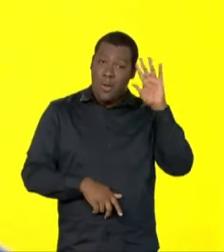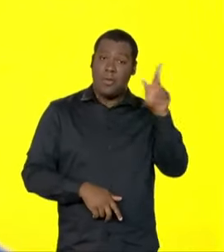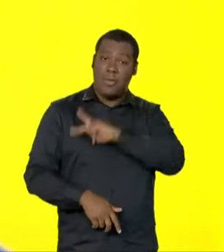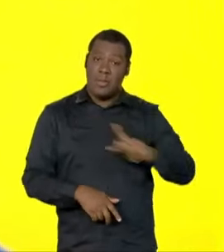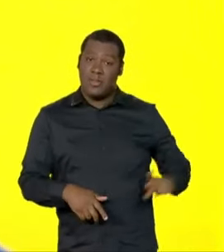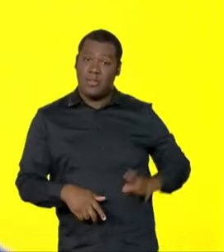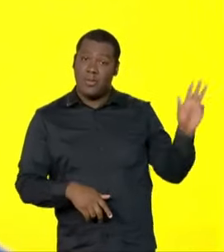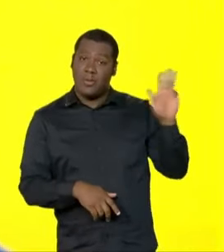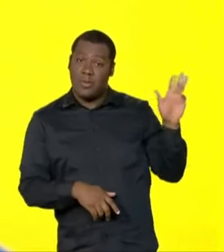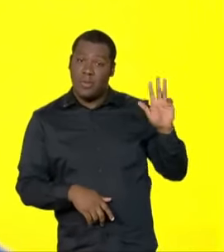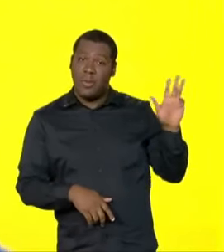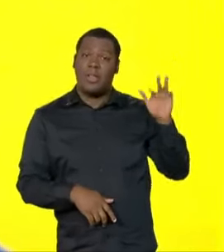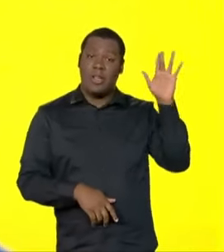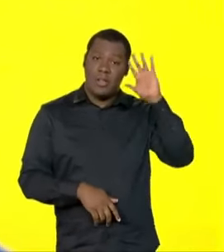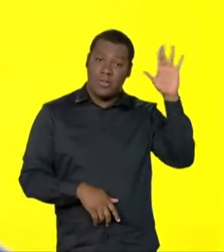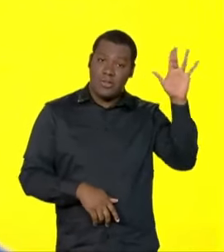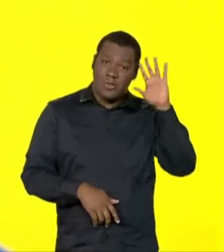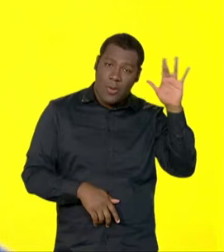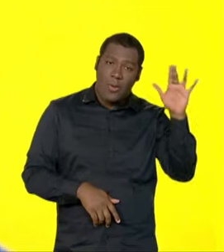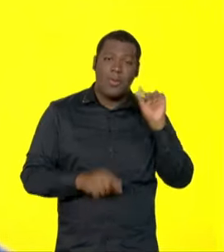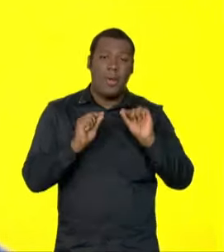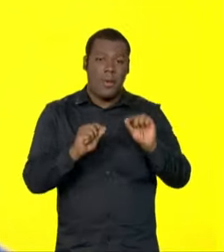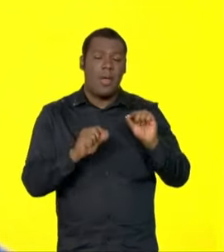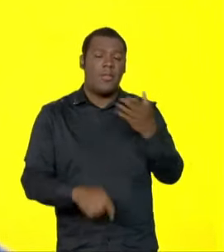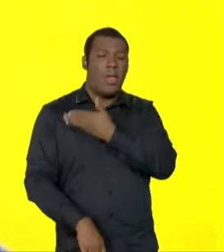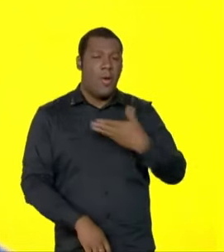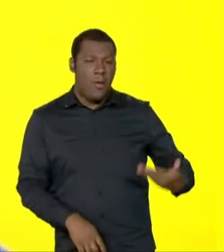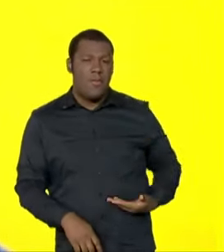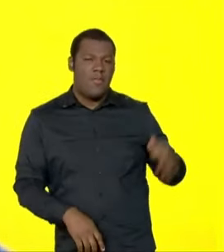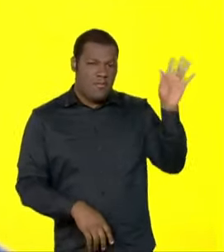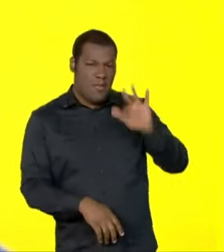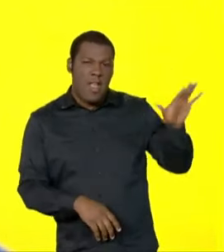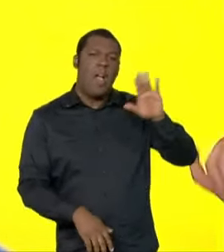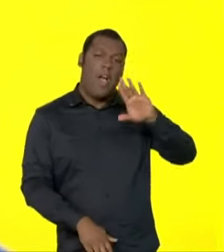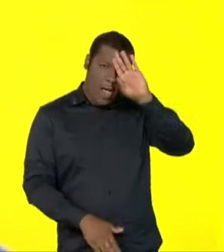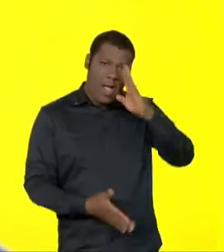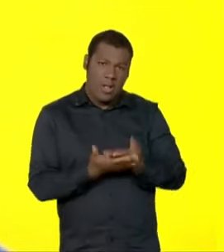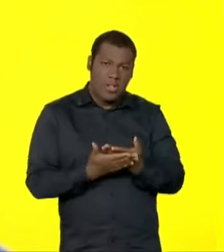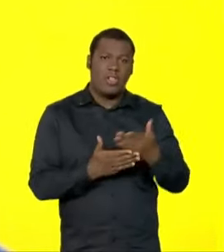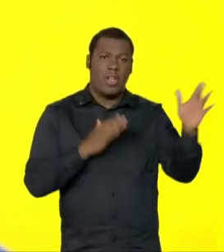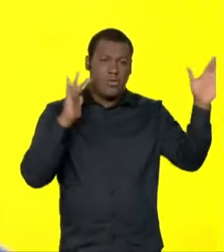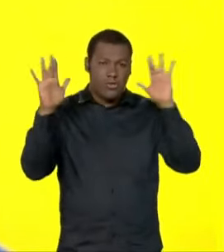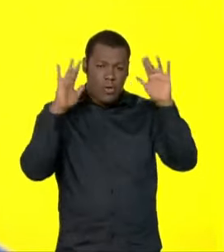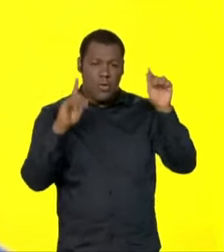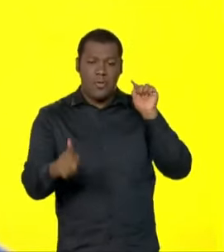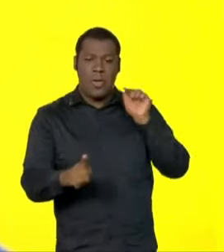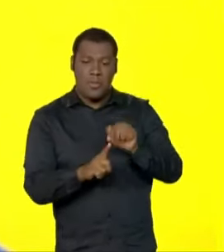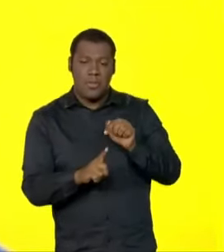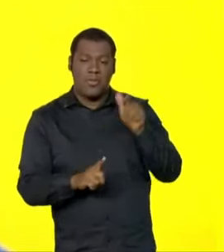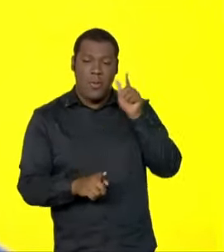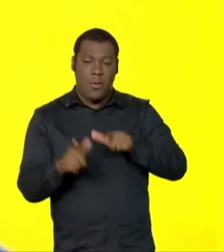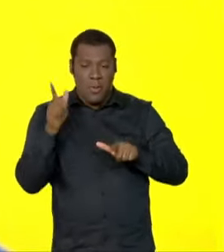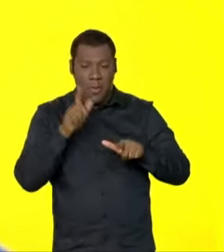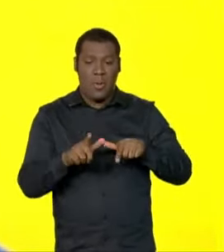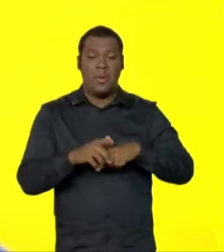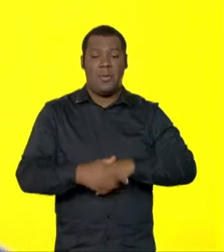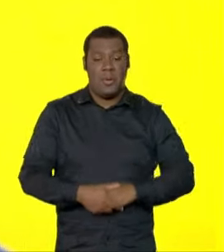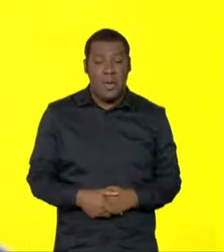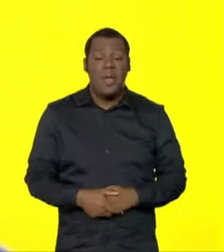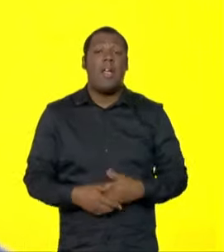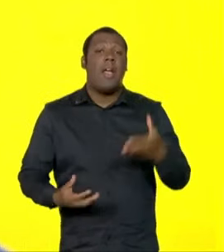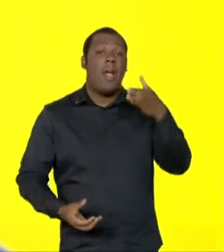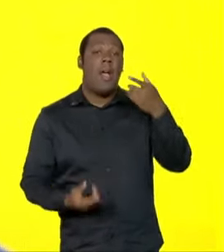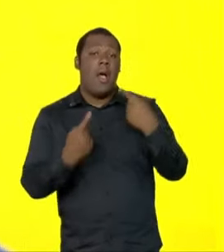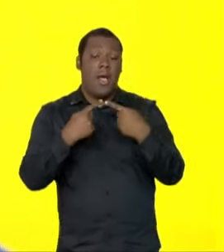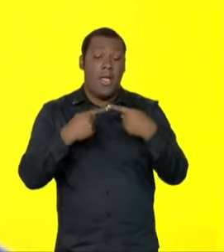do Brasil, que o governo federal acredita ser possível. Estamos lançando o programa Acredita,